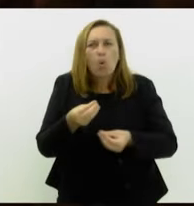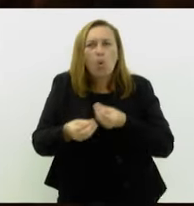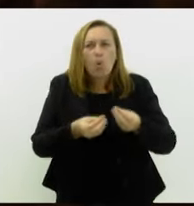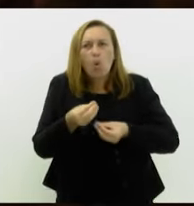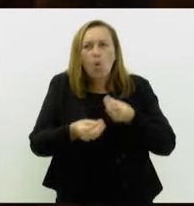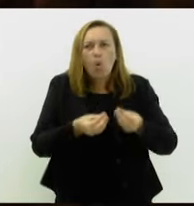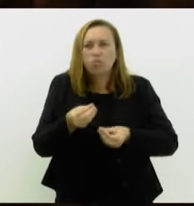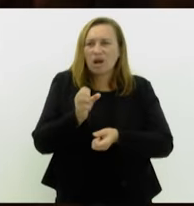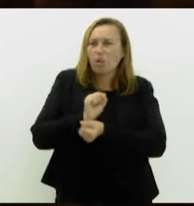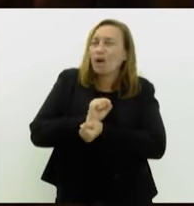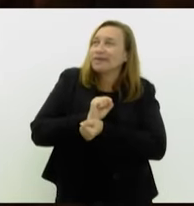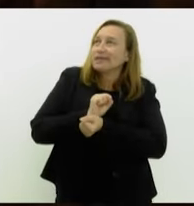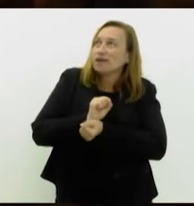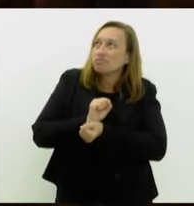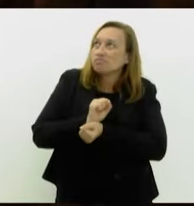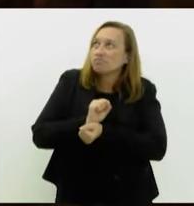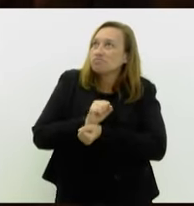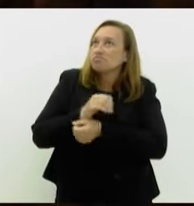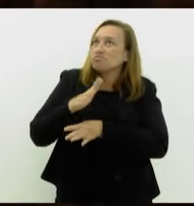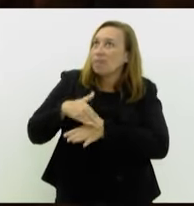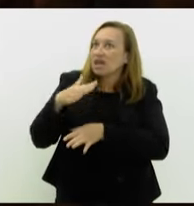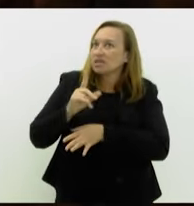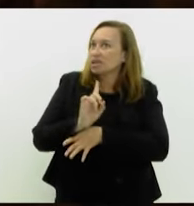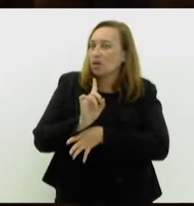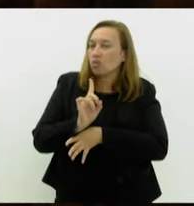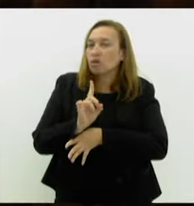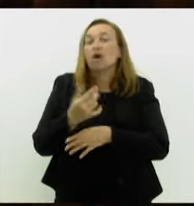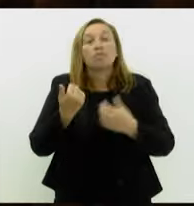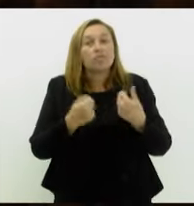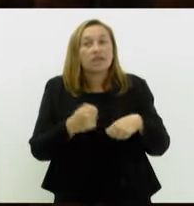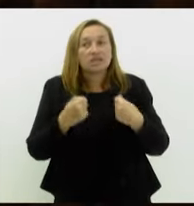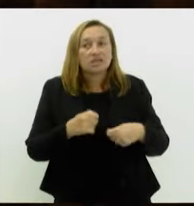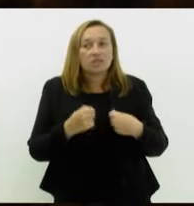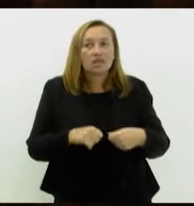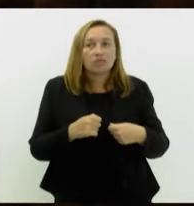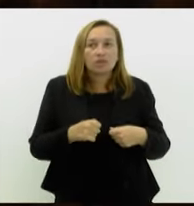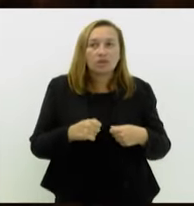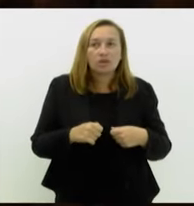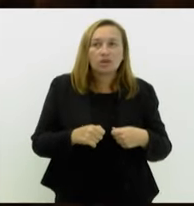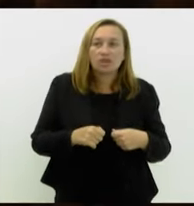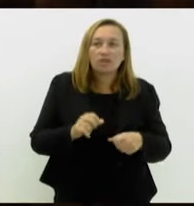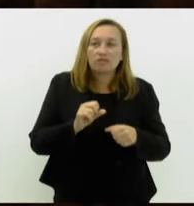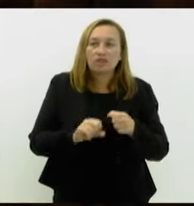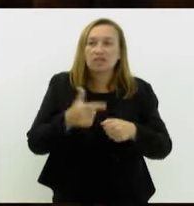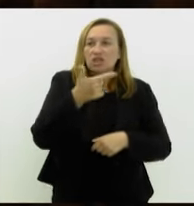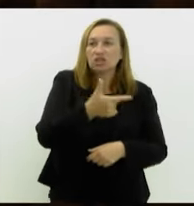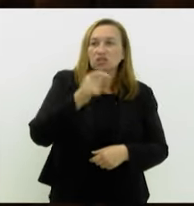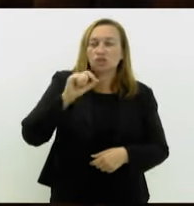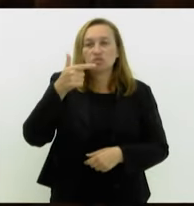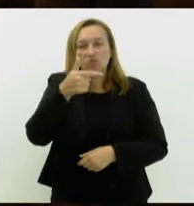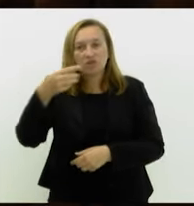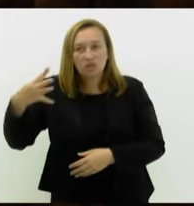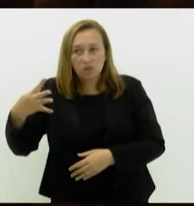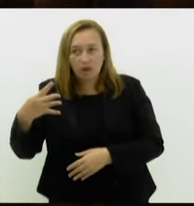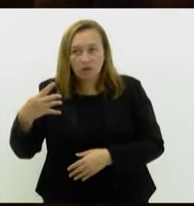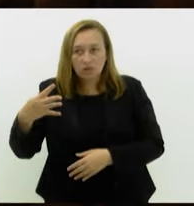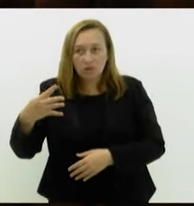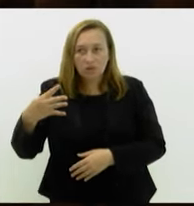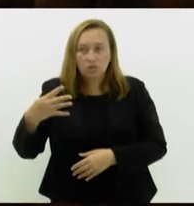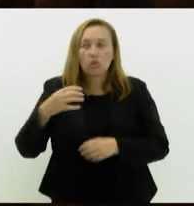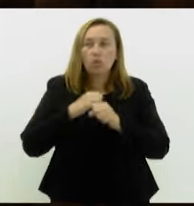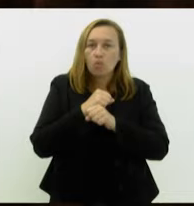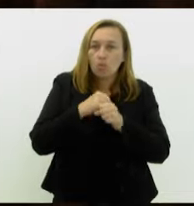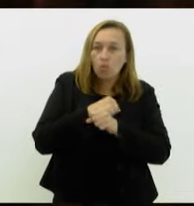esperar mais não nós precisamos fazer em 2024 o